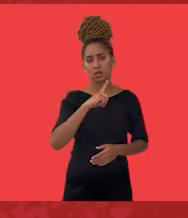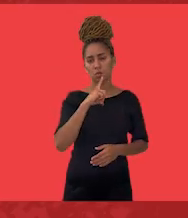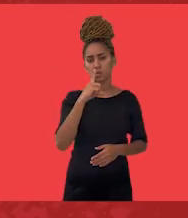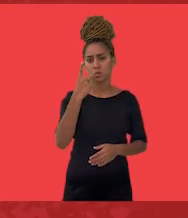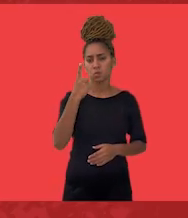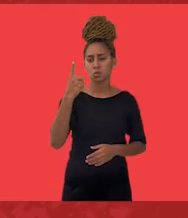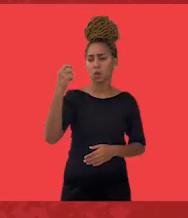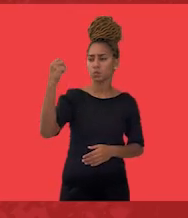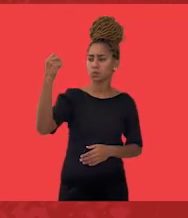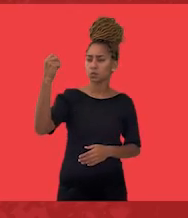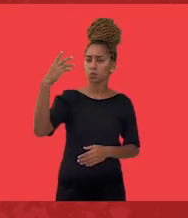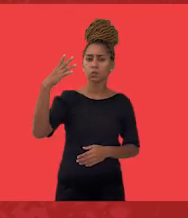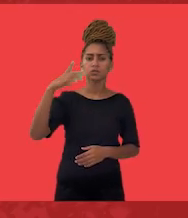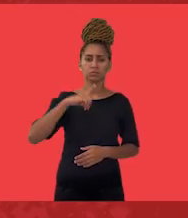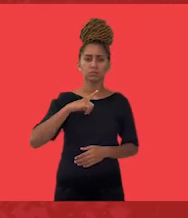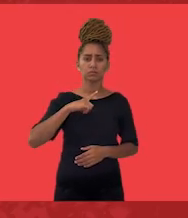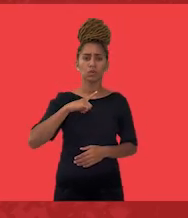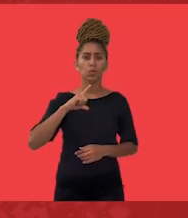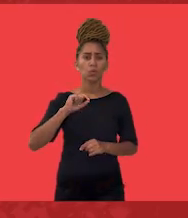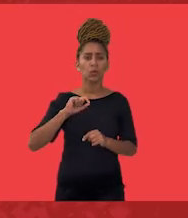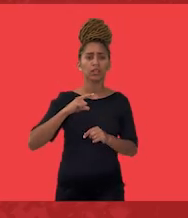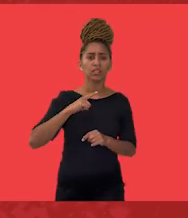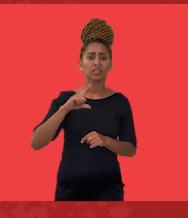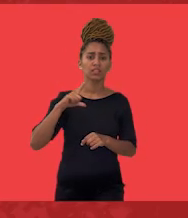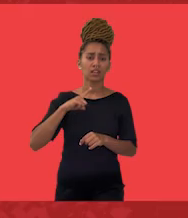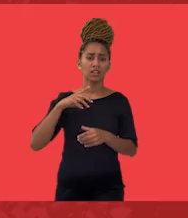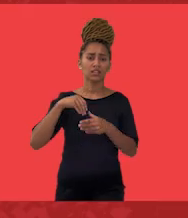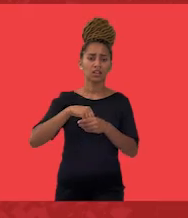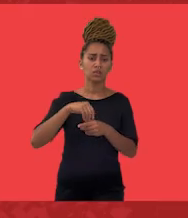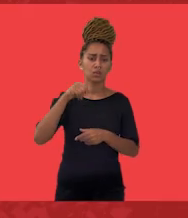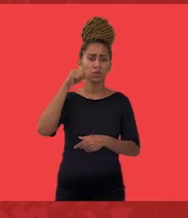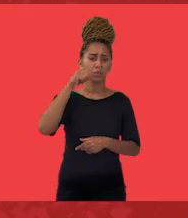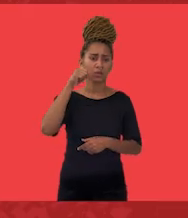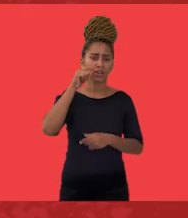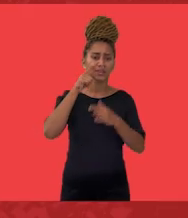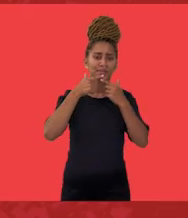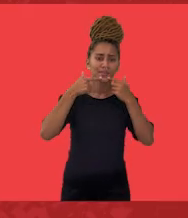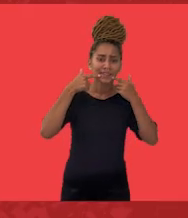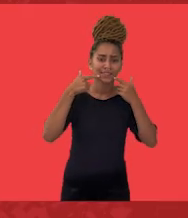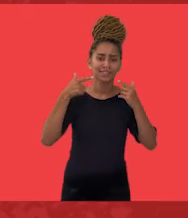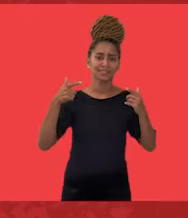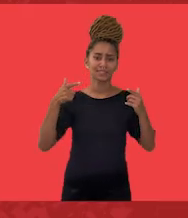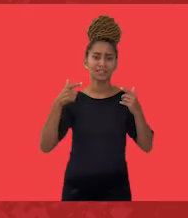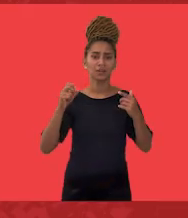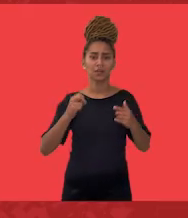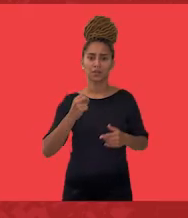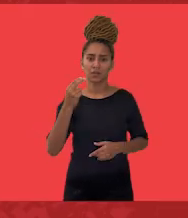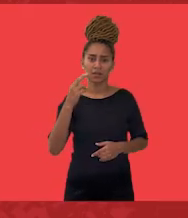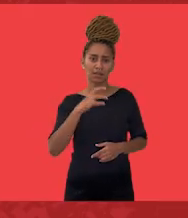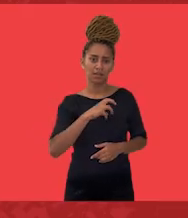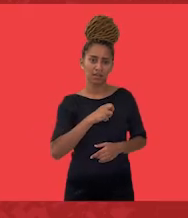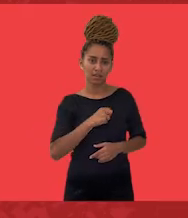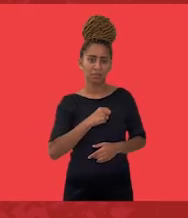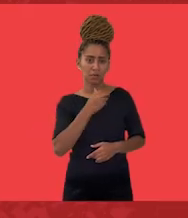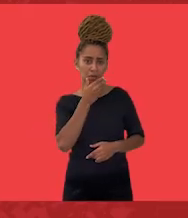Amar custa caro. No calor de Fortaleza, um mergulho no mar. Numa esquina de